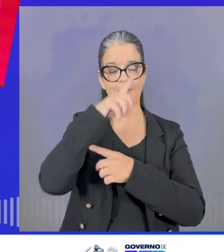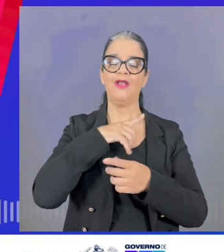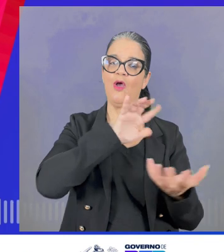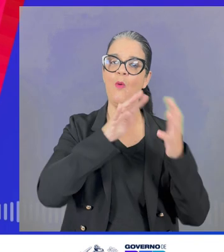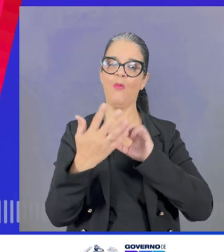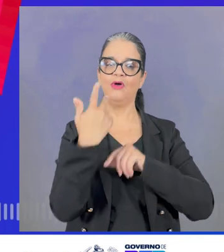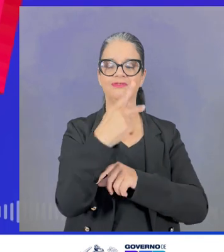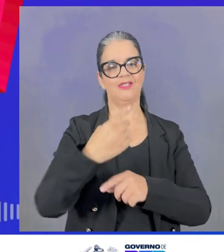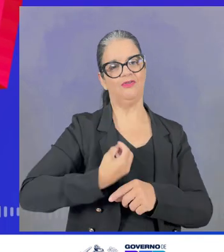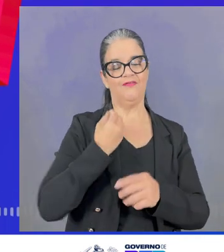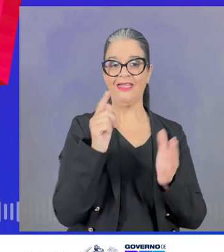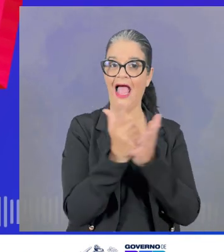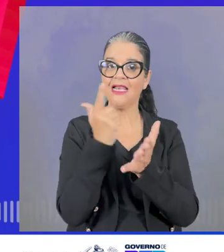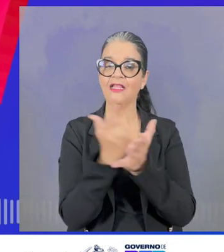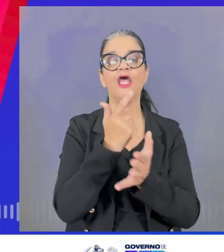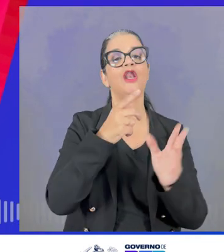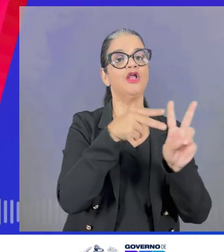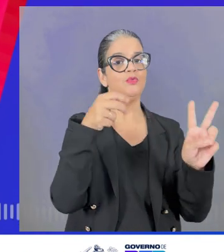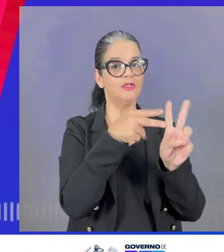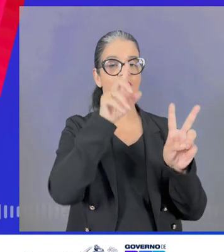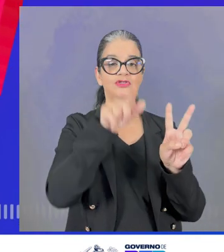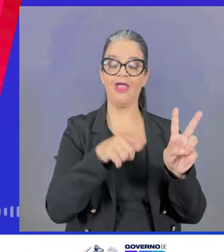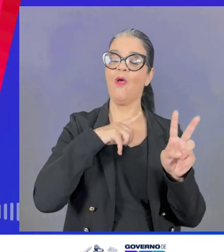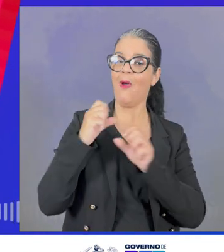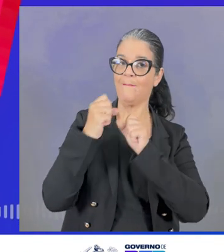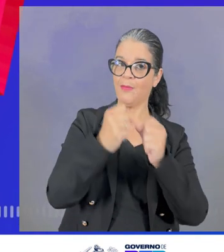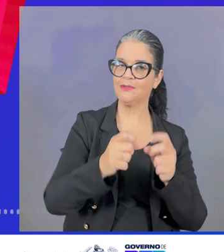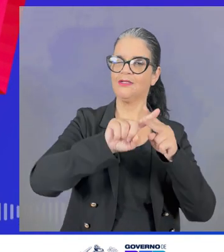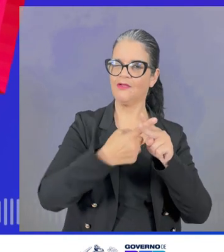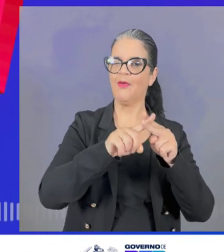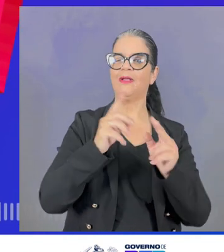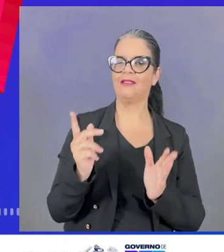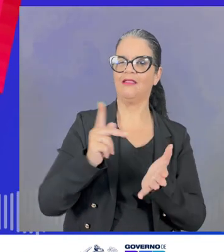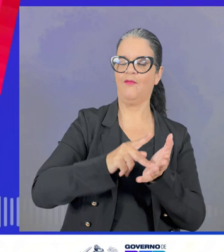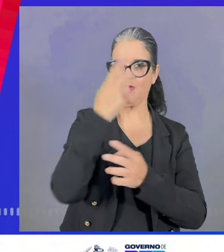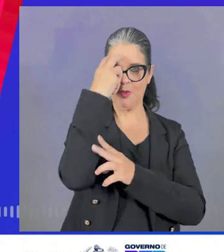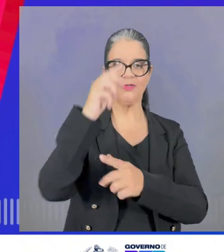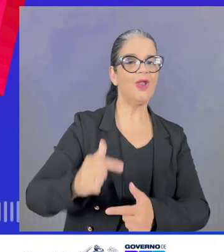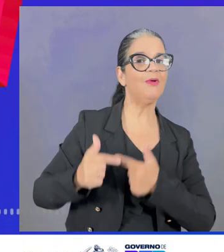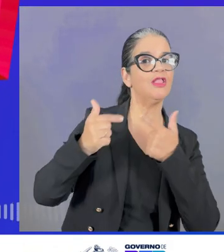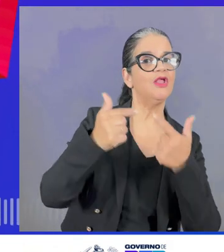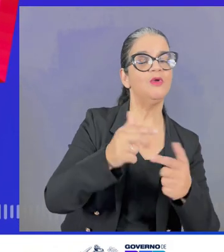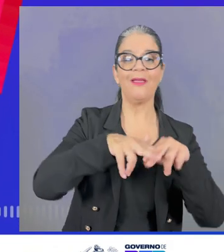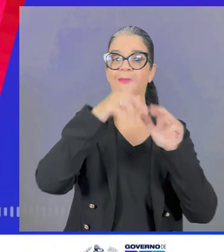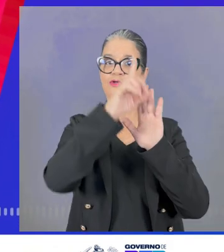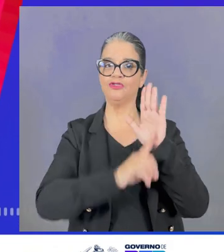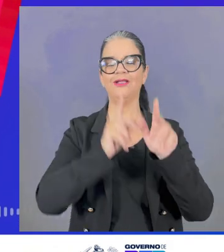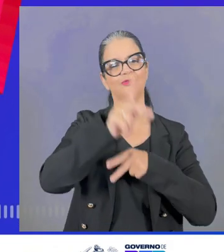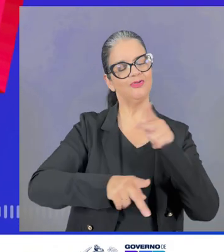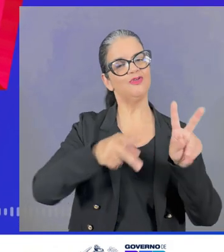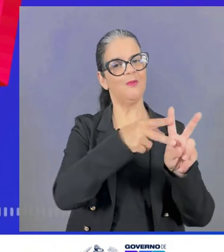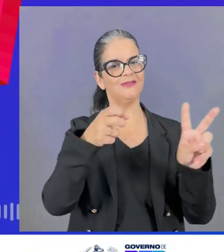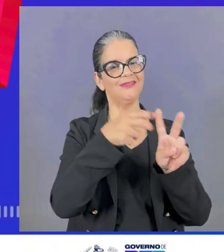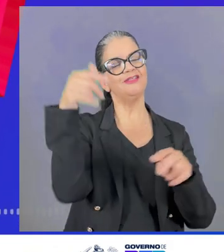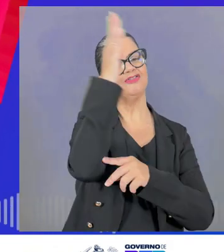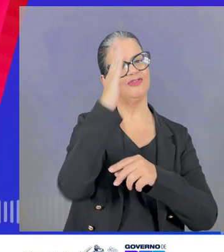vida a literatura indígena é então uma poderosa ferramenta de afirmação cultural e de luta pelos direitos dos povos indígenas